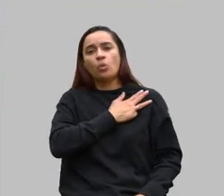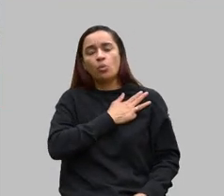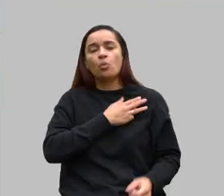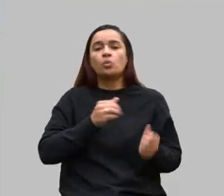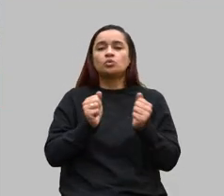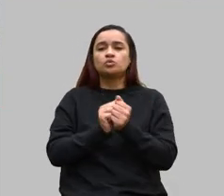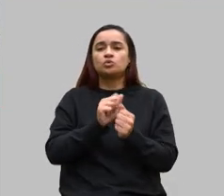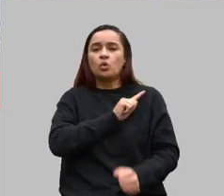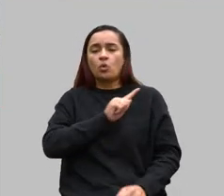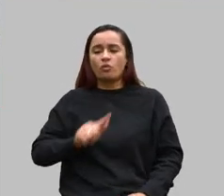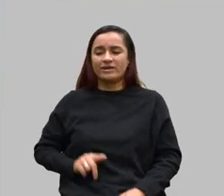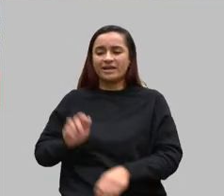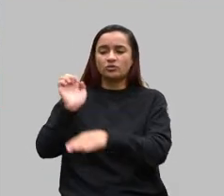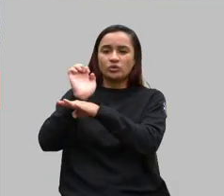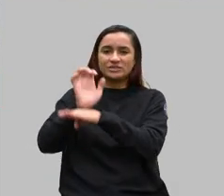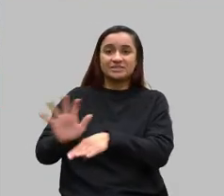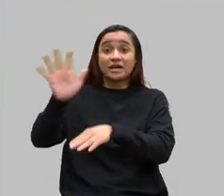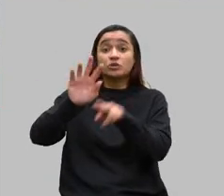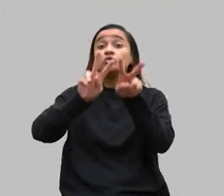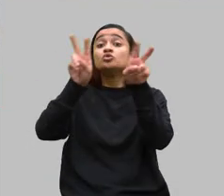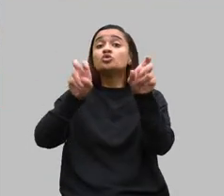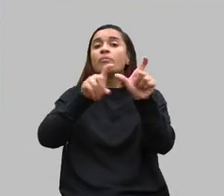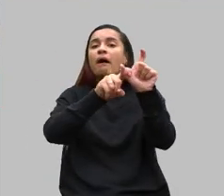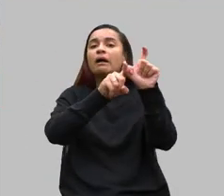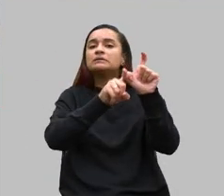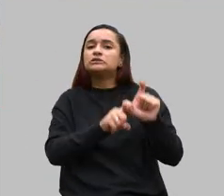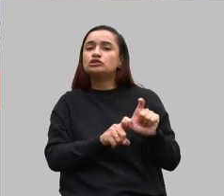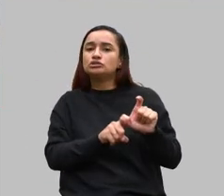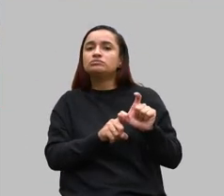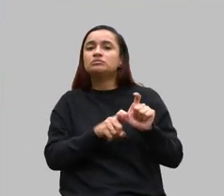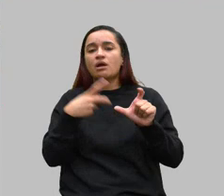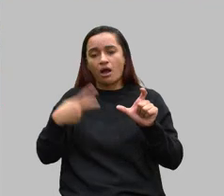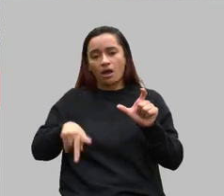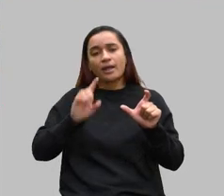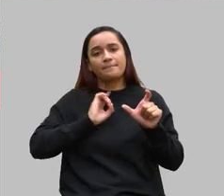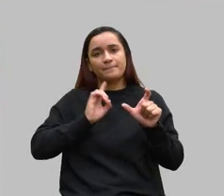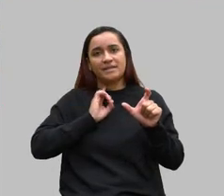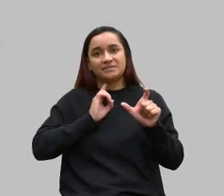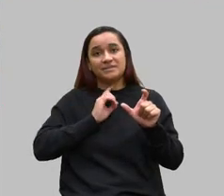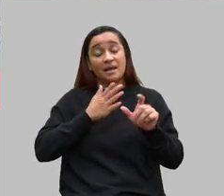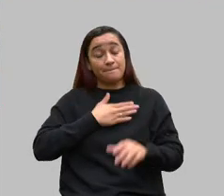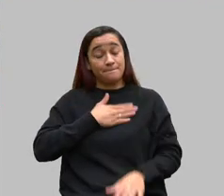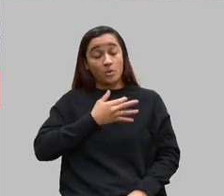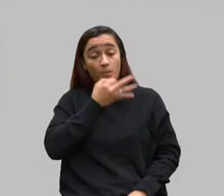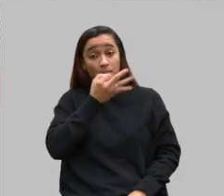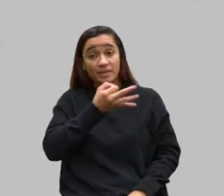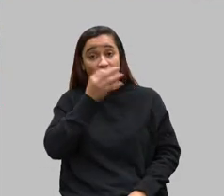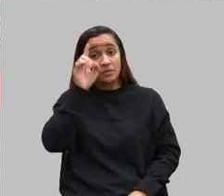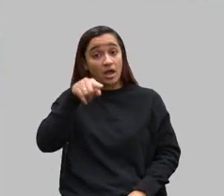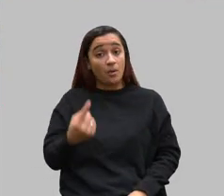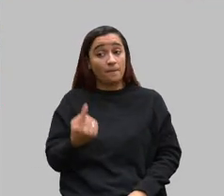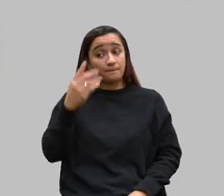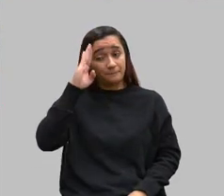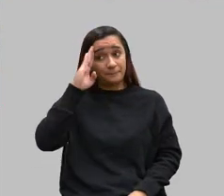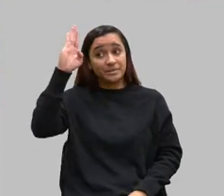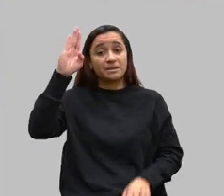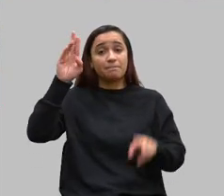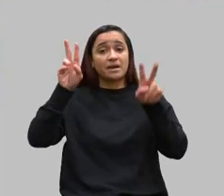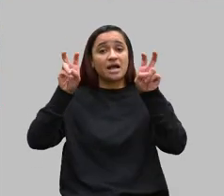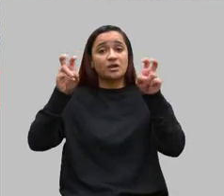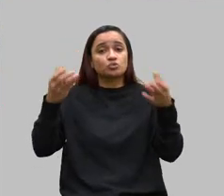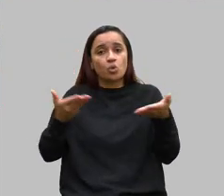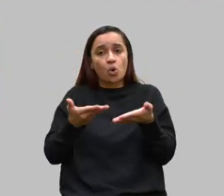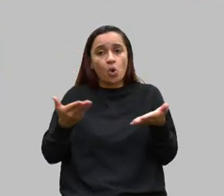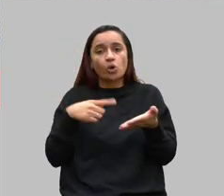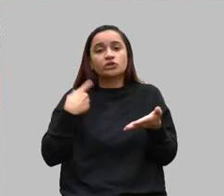Congresso Nacional sobre a dívida de Minas Gerais e que na minha na minha opinião eu reputo talvez como dos principais assuntos que nós temos tratar hoje